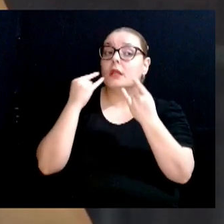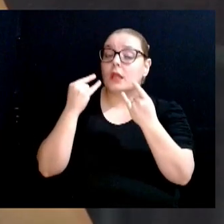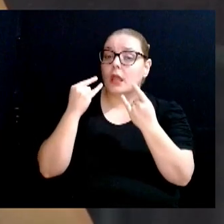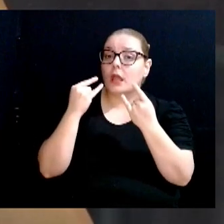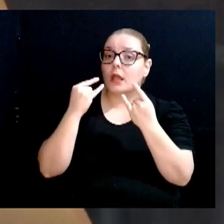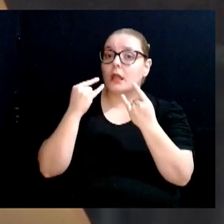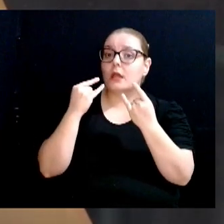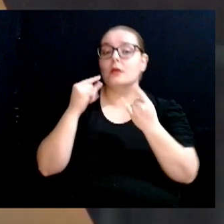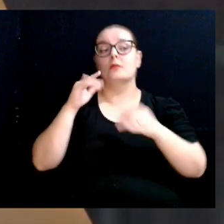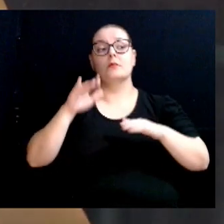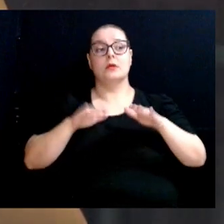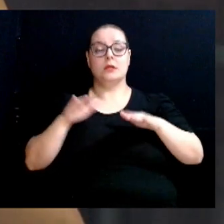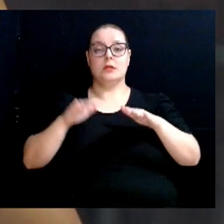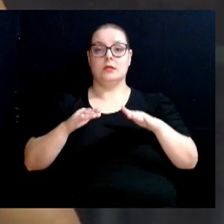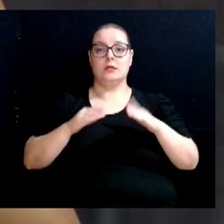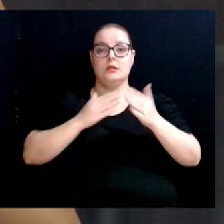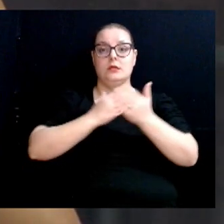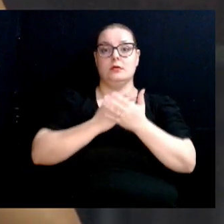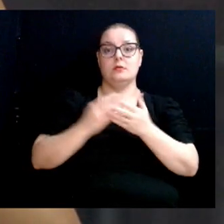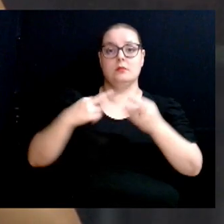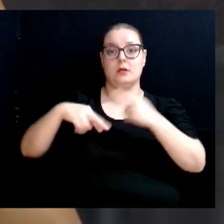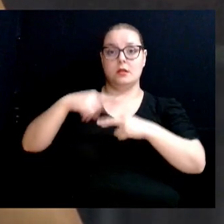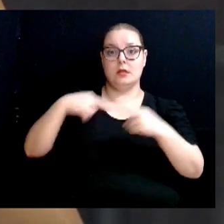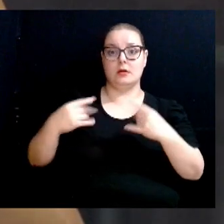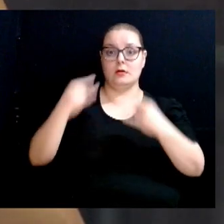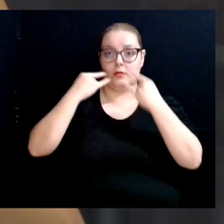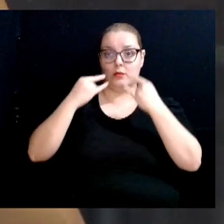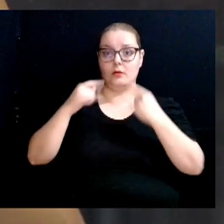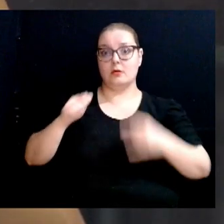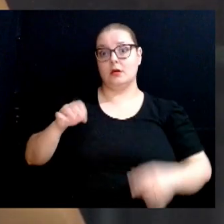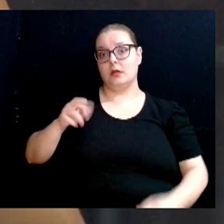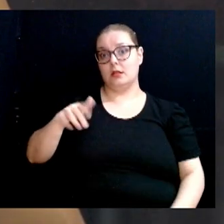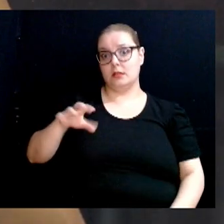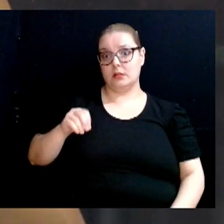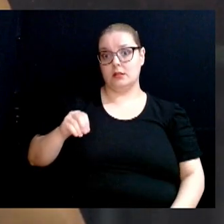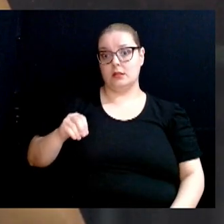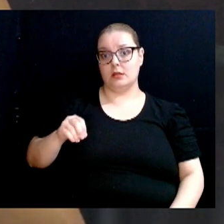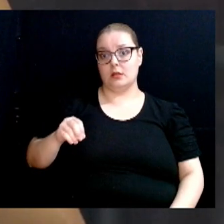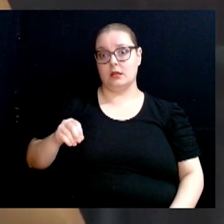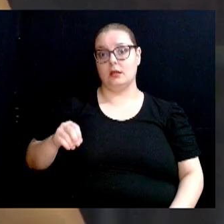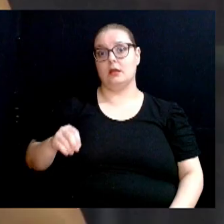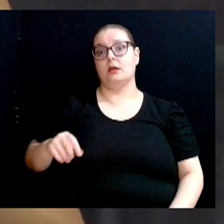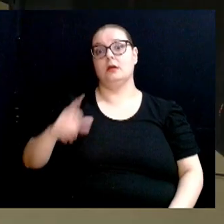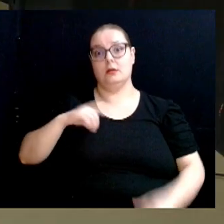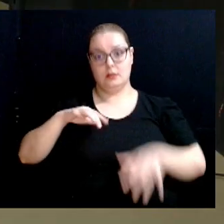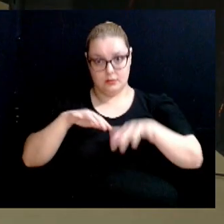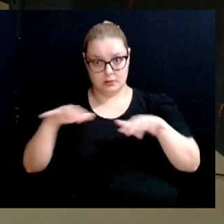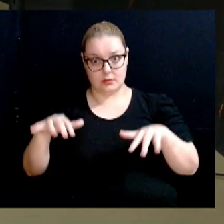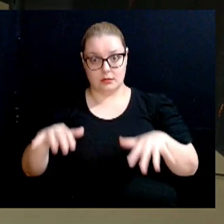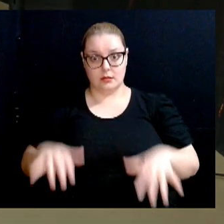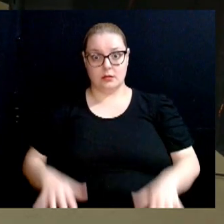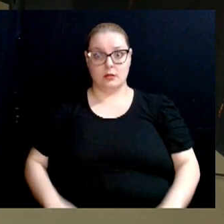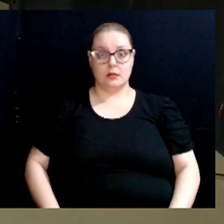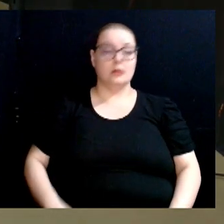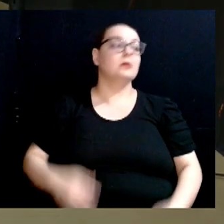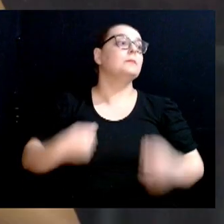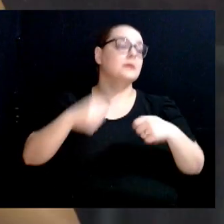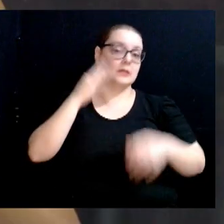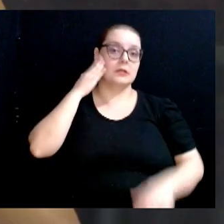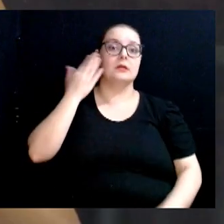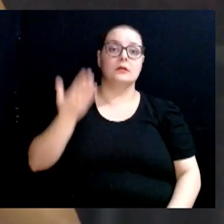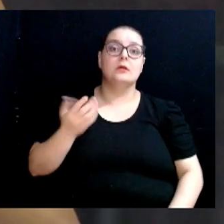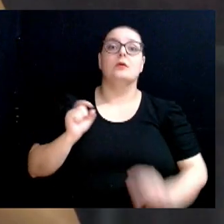começa a associar interesse como atração, né? Tem que separar isso, então. Tem que entender. O que é esse interesse? Porque às